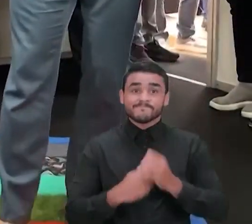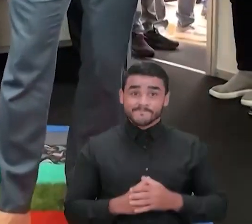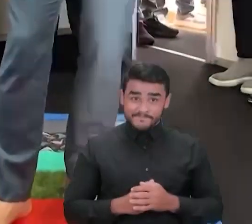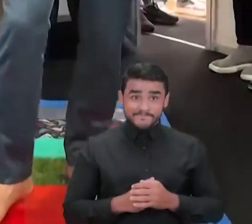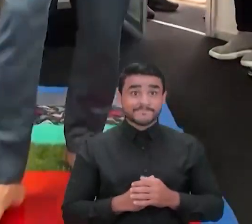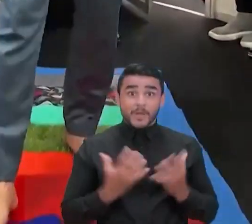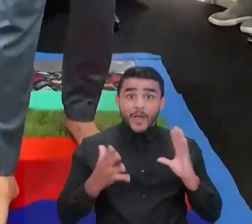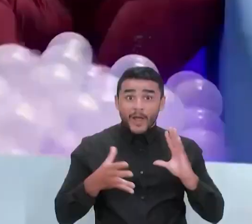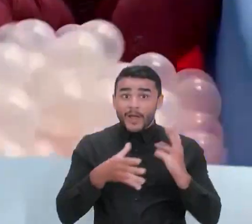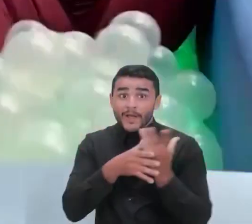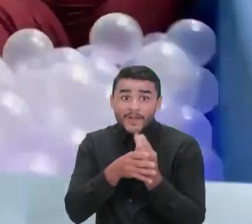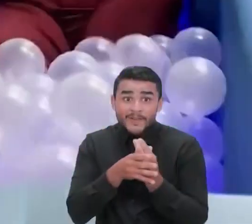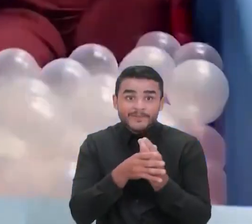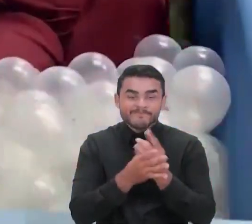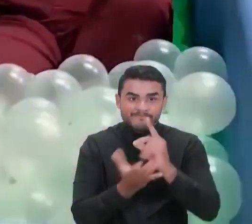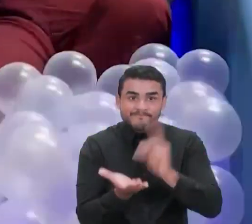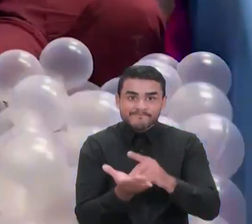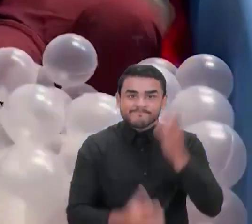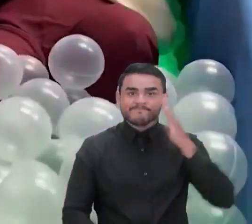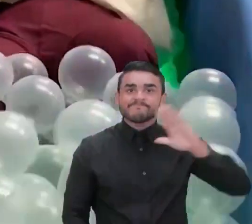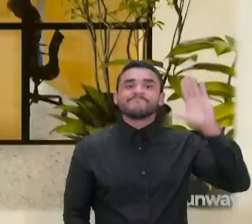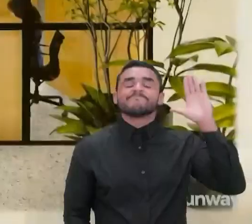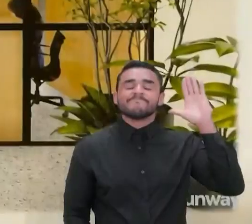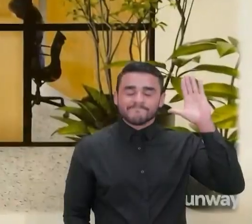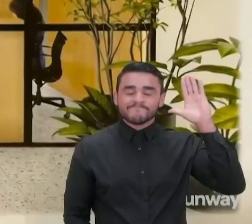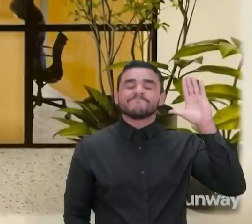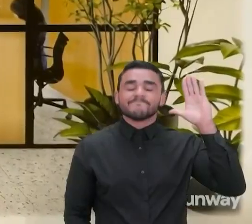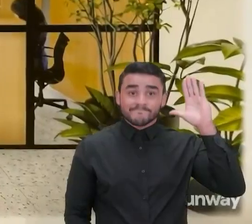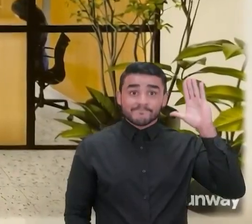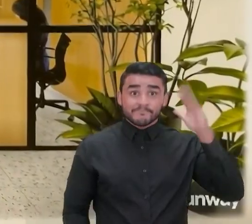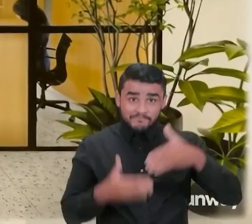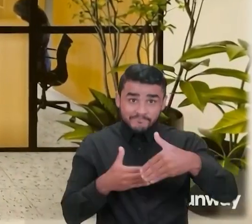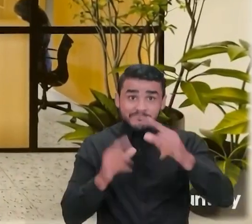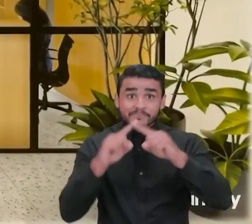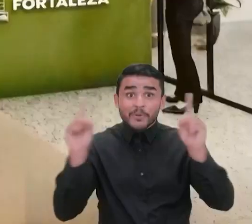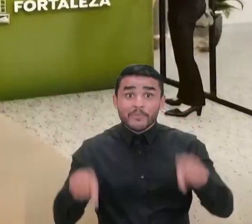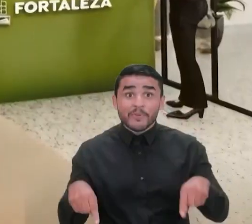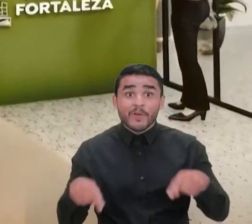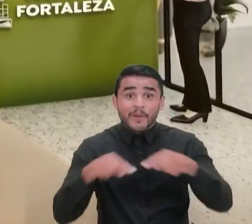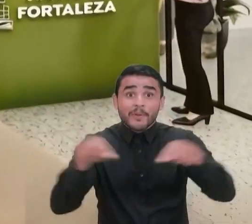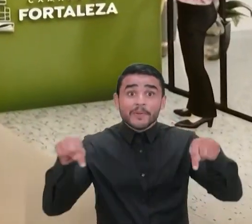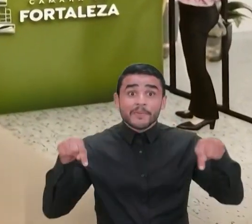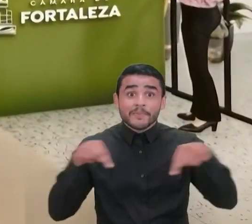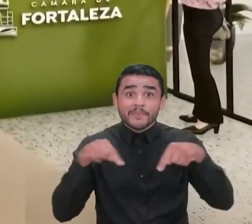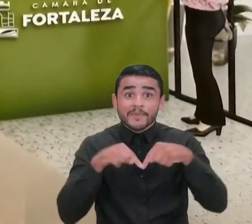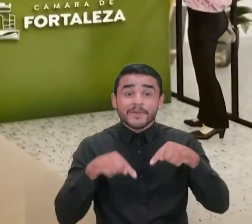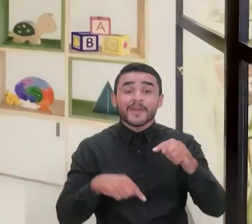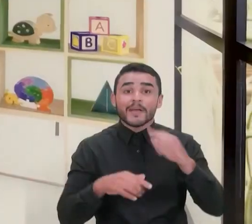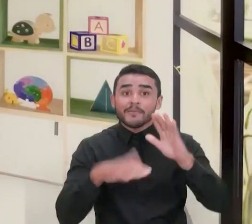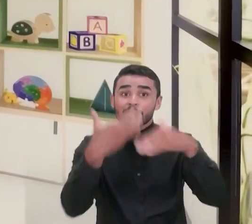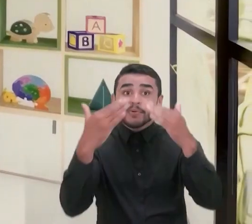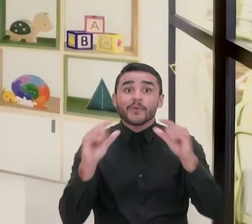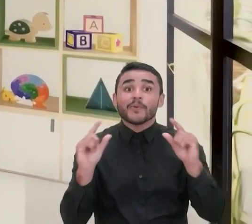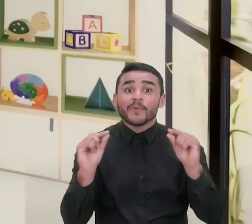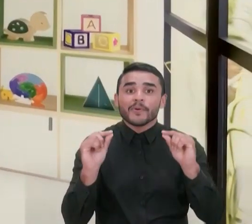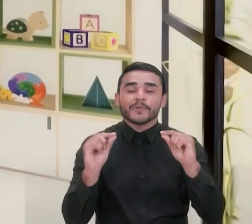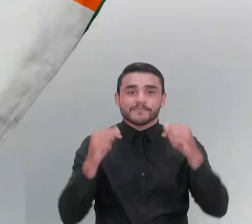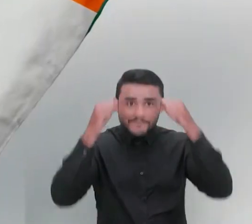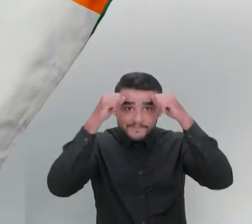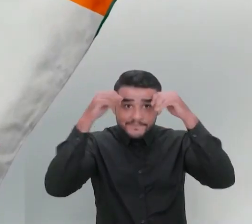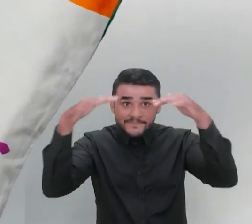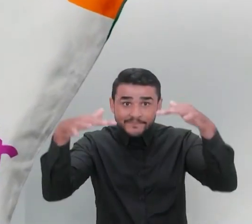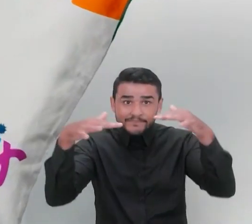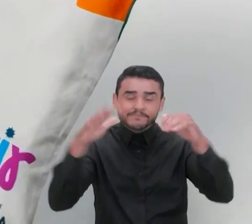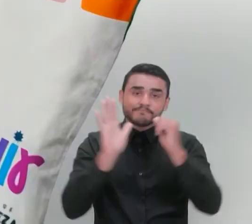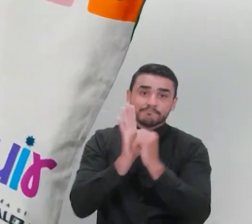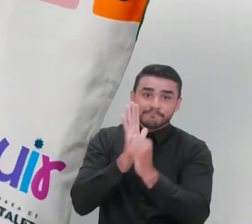literalmente. Inclusão é compromisso público. E muito mais ainda está por vir, como o Espaço Evoluir, que vai acolher crianças